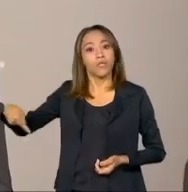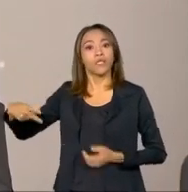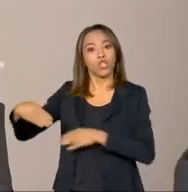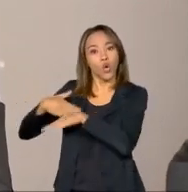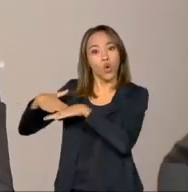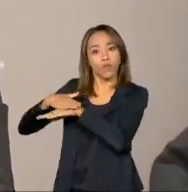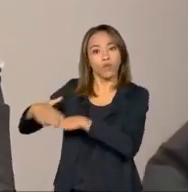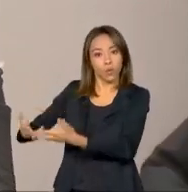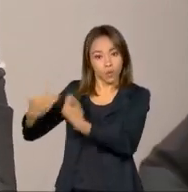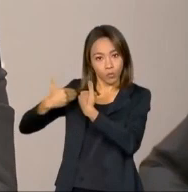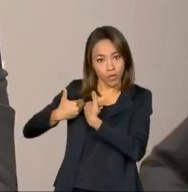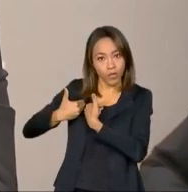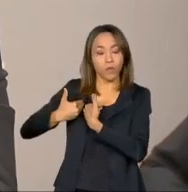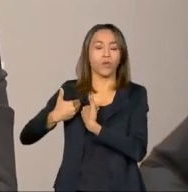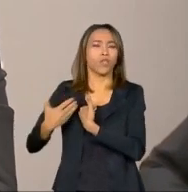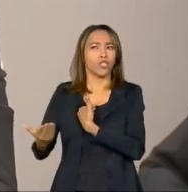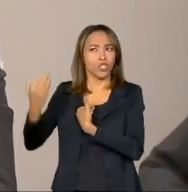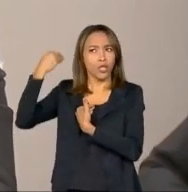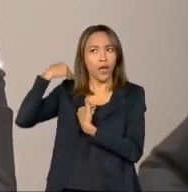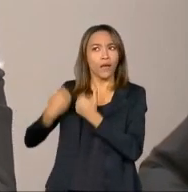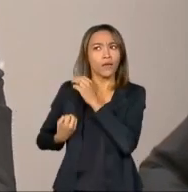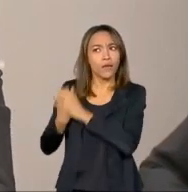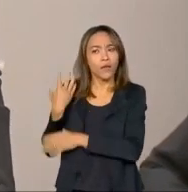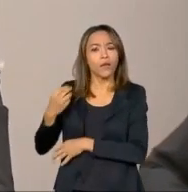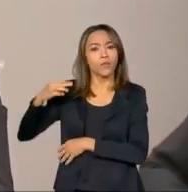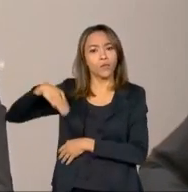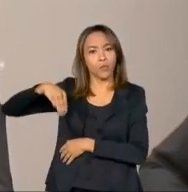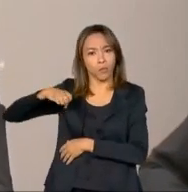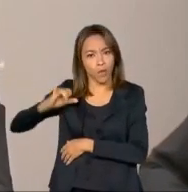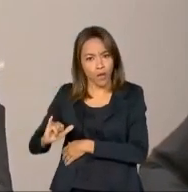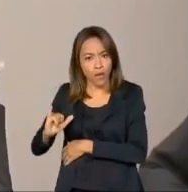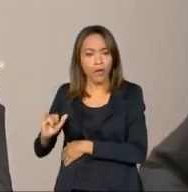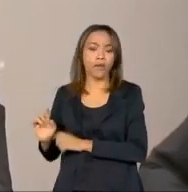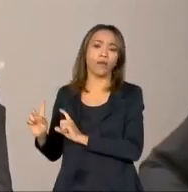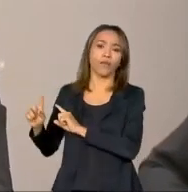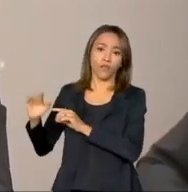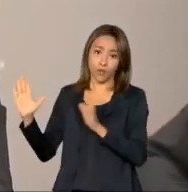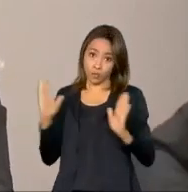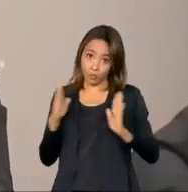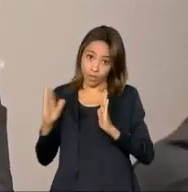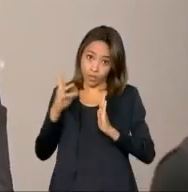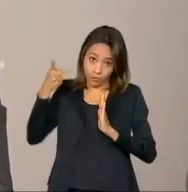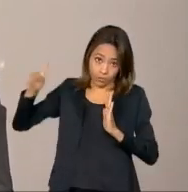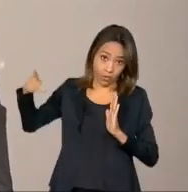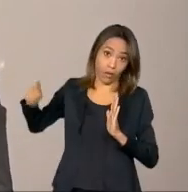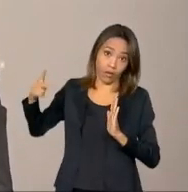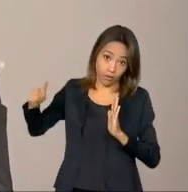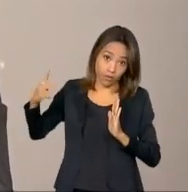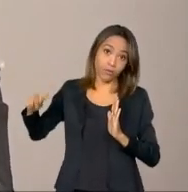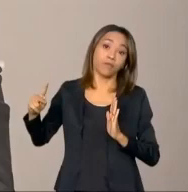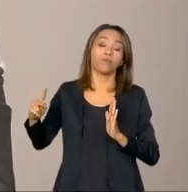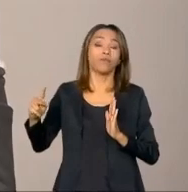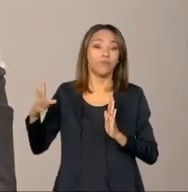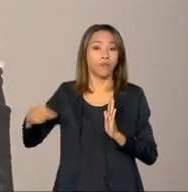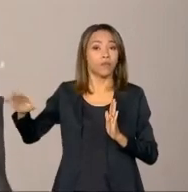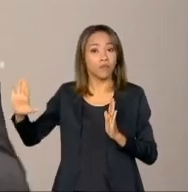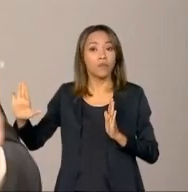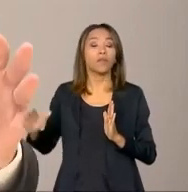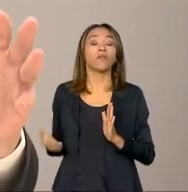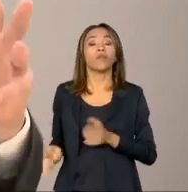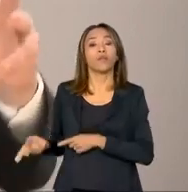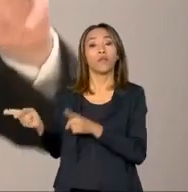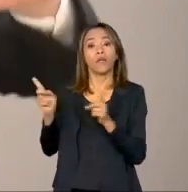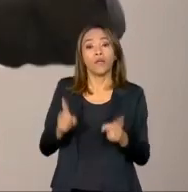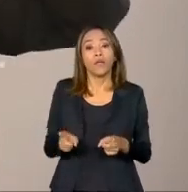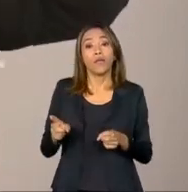MEI, fizemos o Simples, porque foram leis do tempo dele, né, que ele mesmo emanou, mas